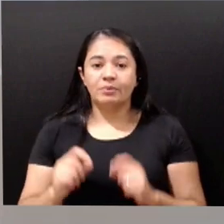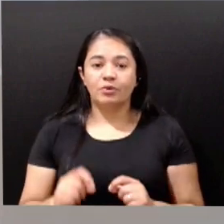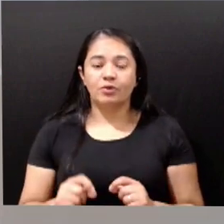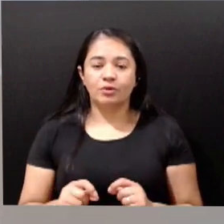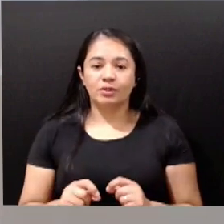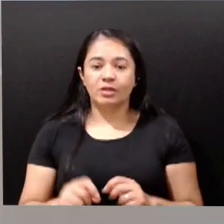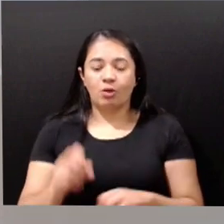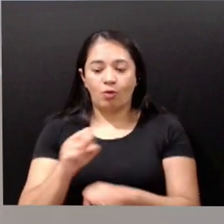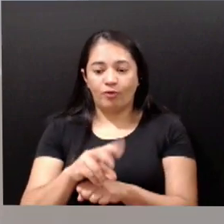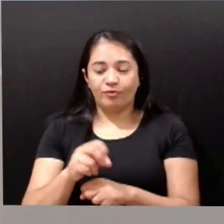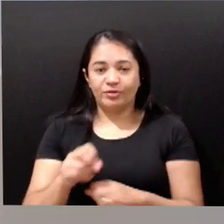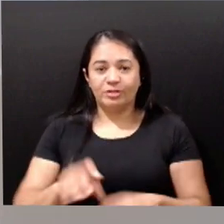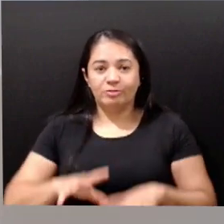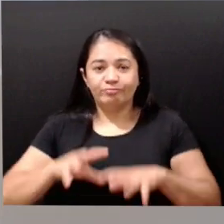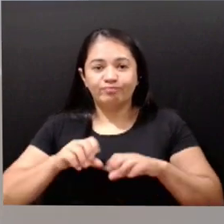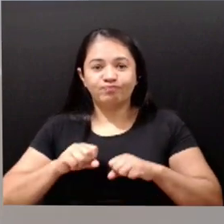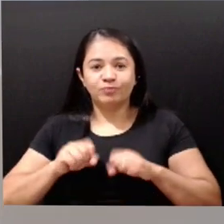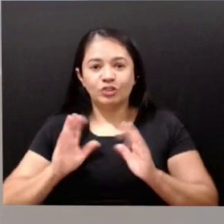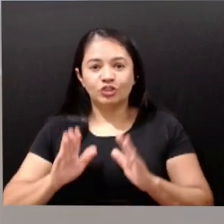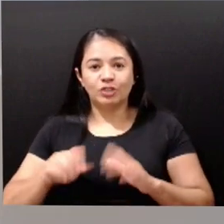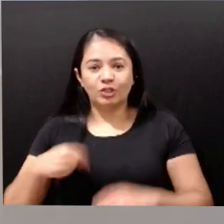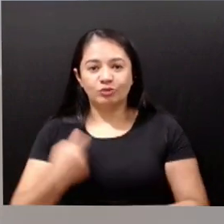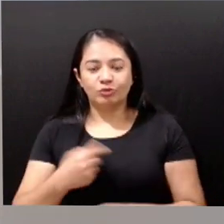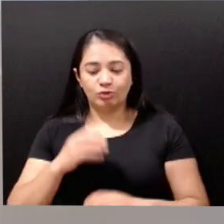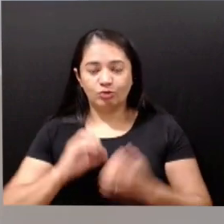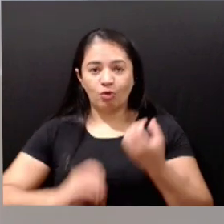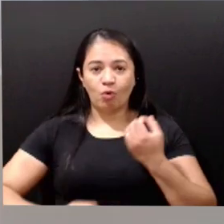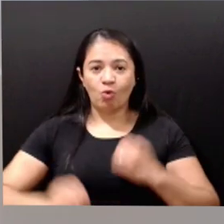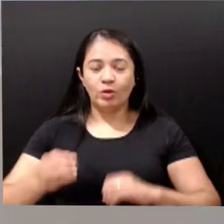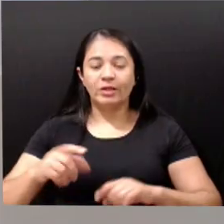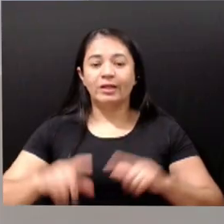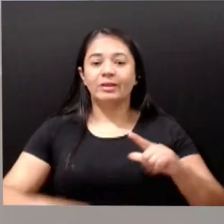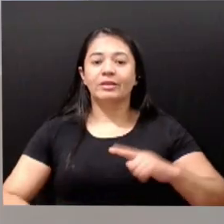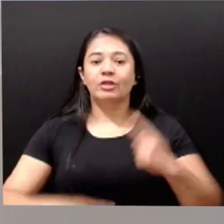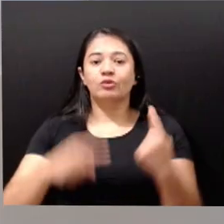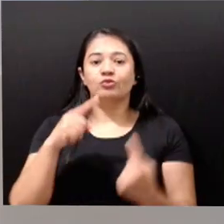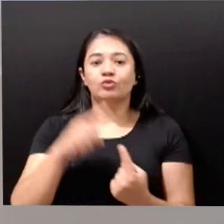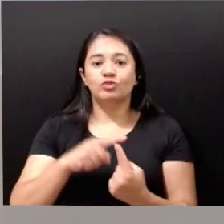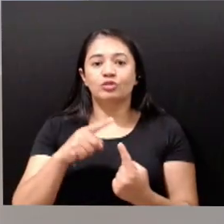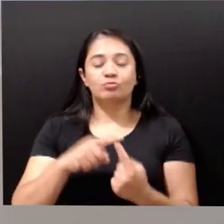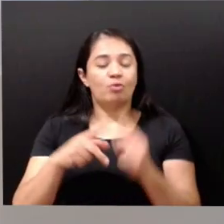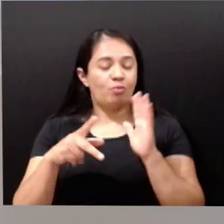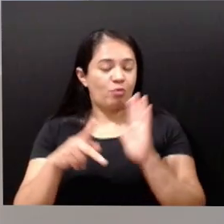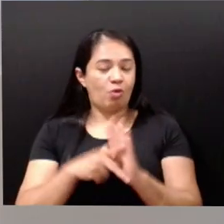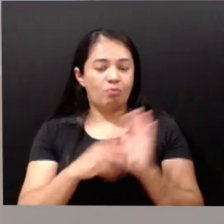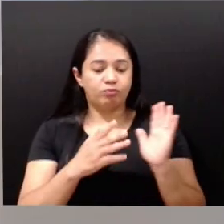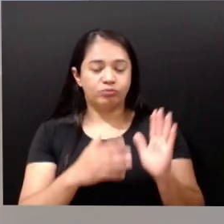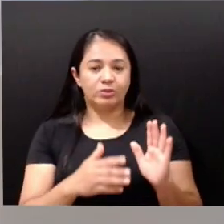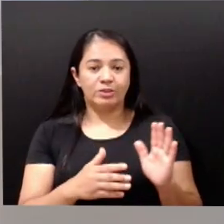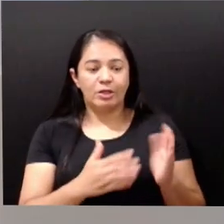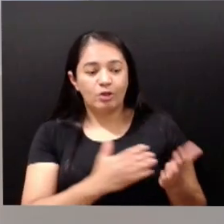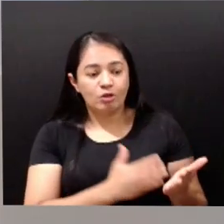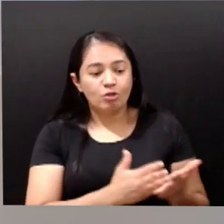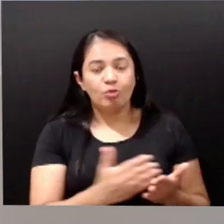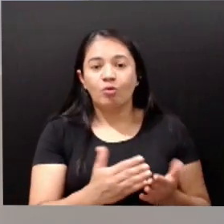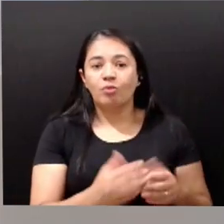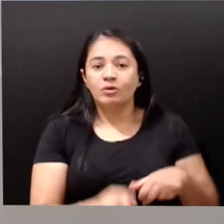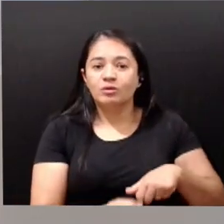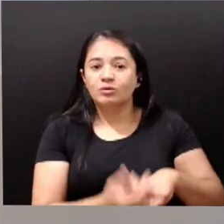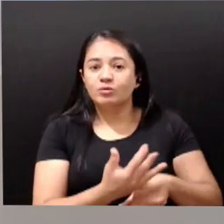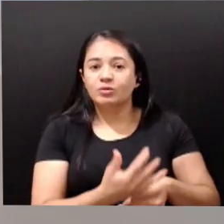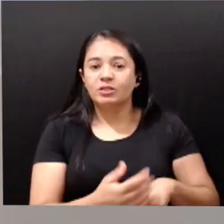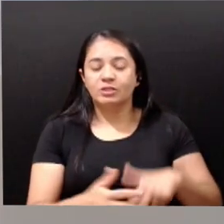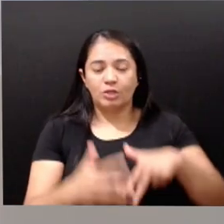um sinal de que aquele vírus entrou no nosso organismo. E a gente tem um tipo específico de anticorpo que é produzido na fase inicial